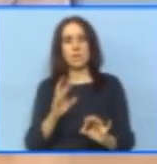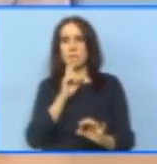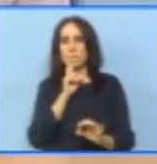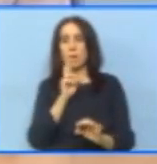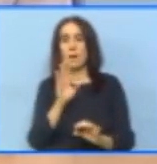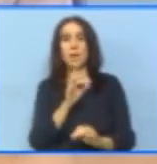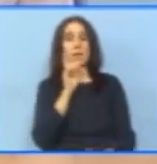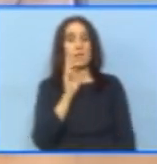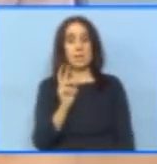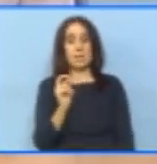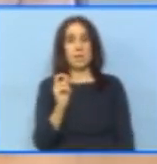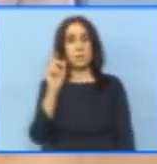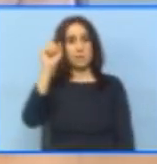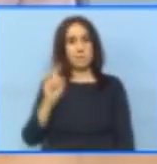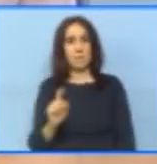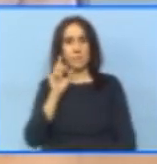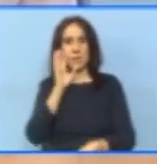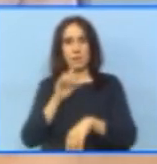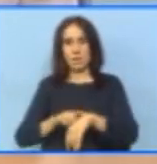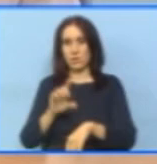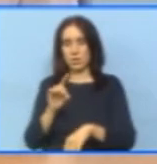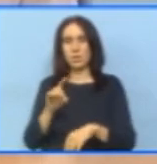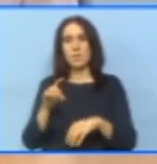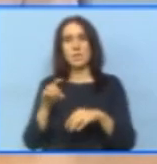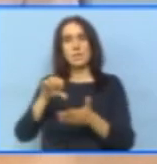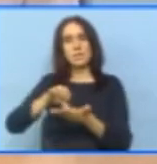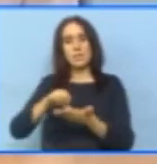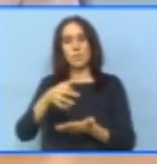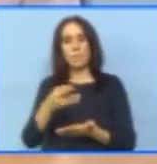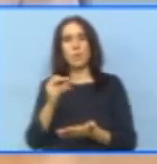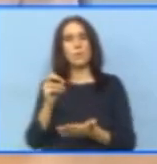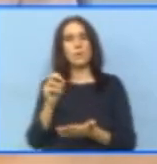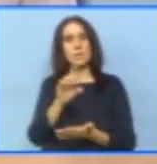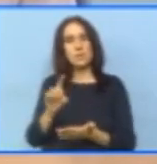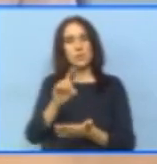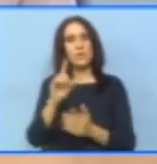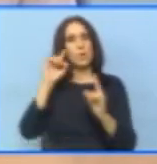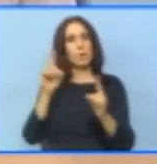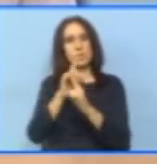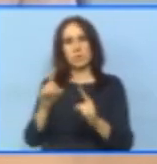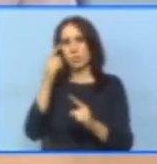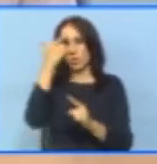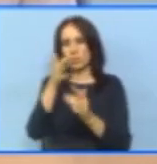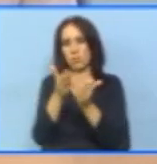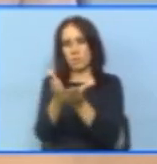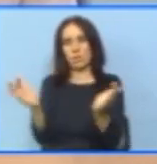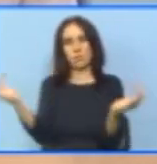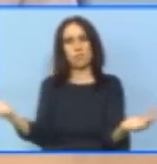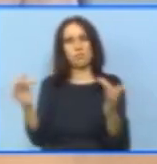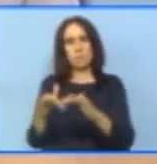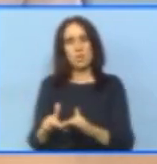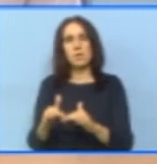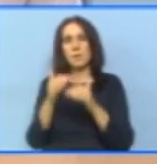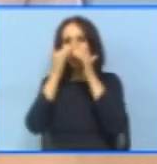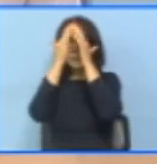depois no dia 13, ao fim do dia, às 6 da tarde, vamos ter no Centro Paulo VI, vamos ter um concerto aberto a todas as pessoas que queiram estar connosco, um concerto